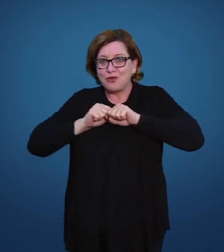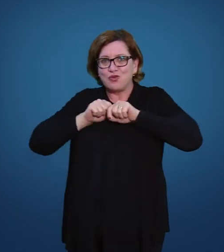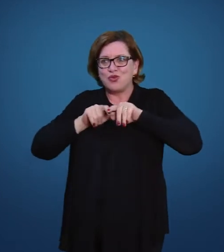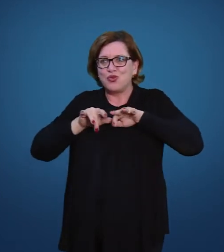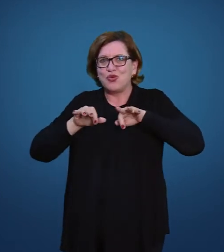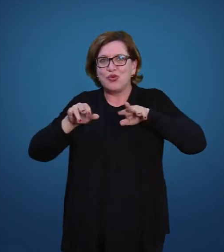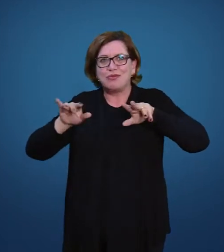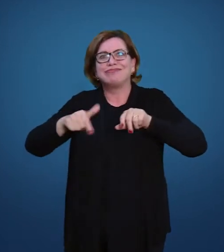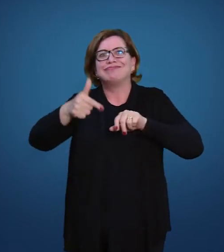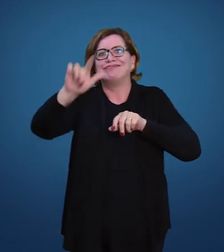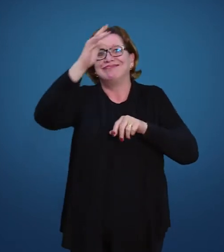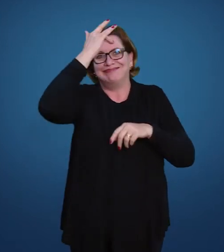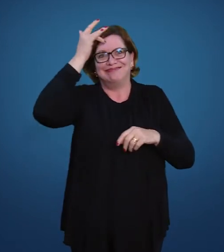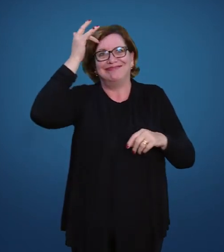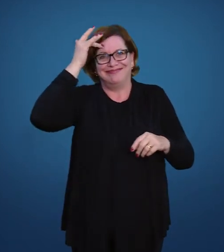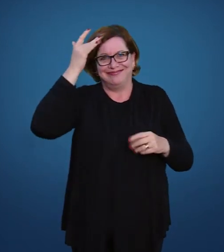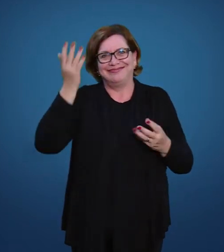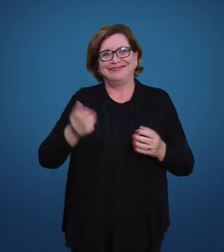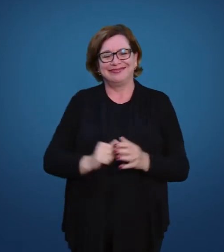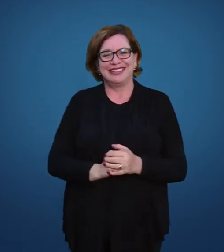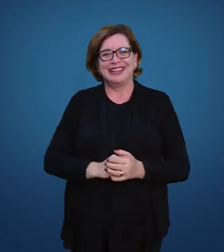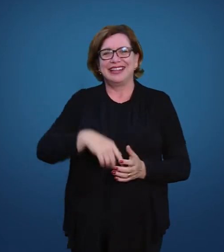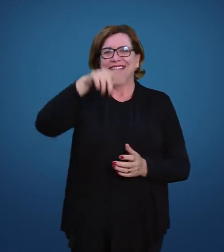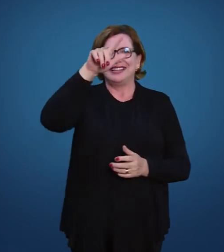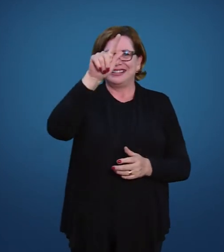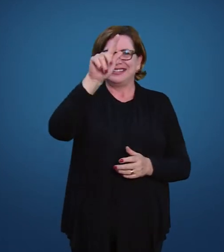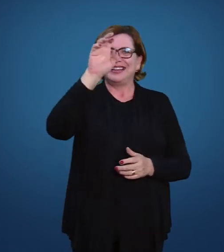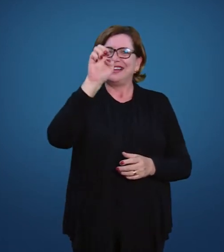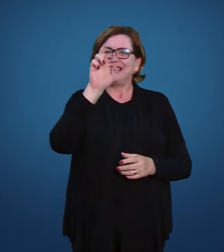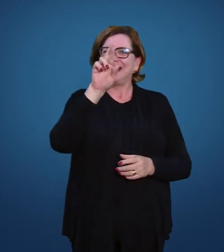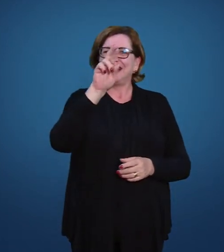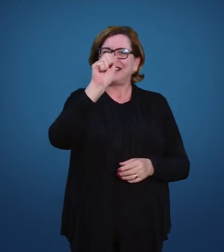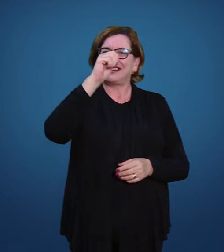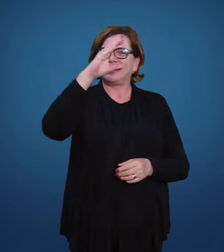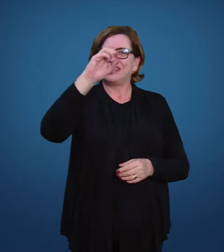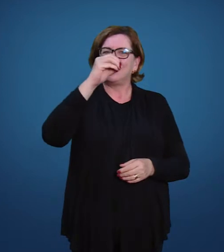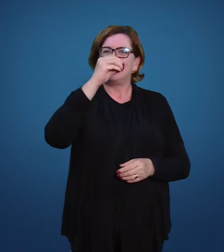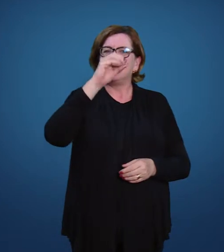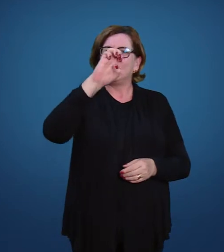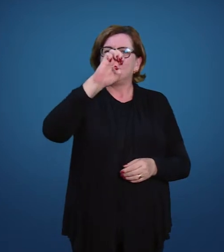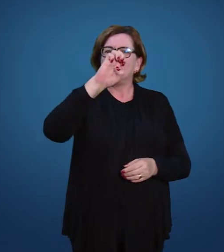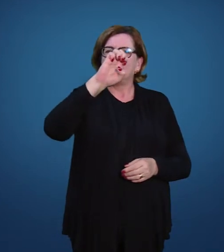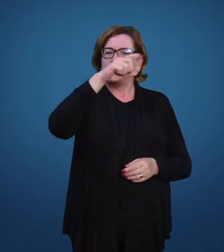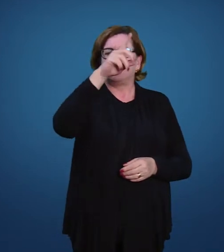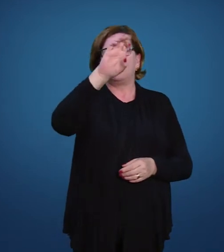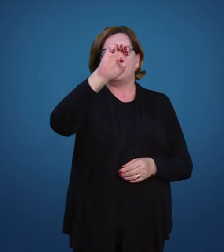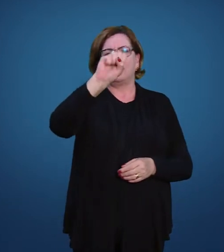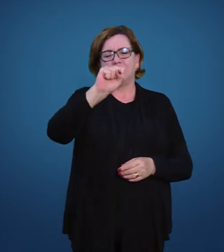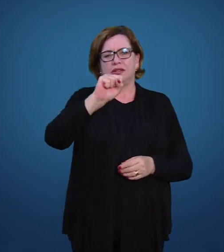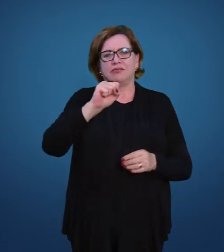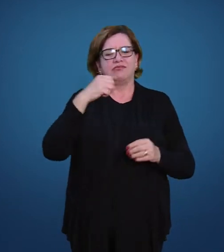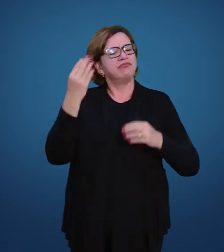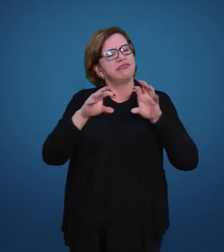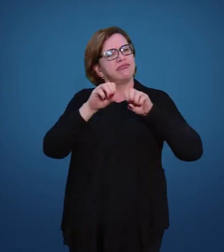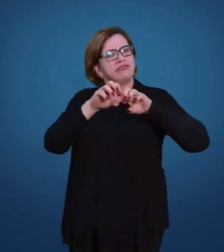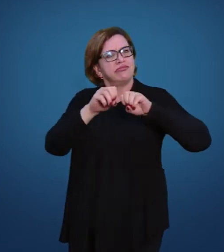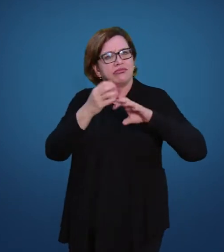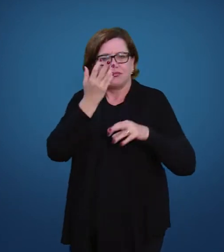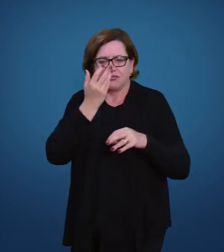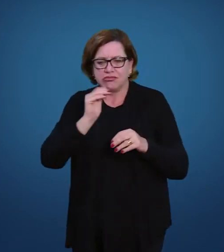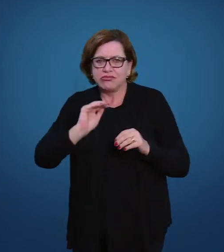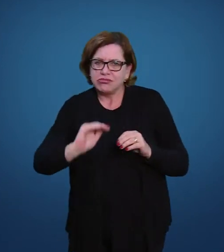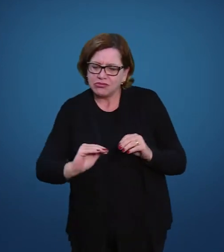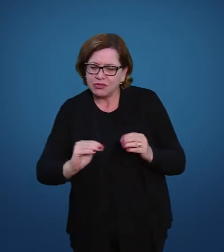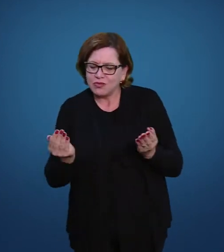para as próximas gerações. Então, pela educação, por exemplo, uma criança